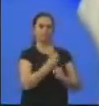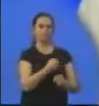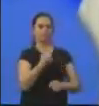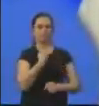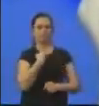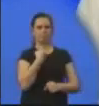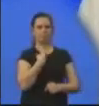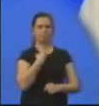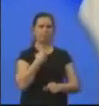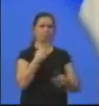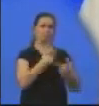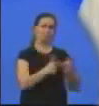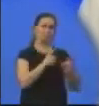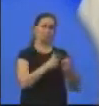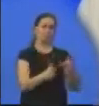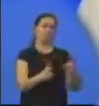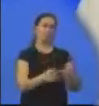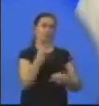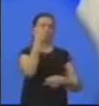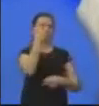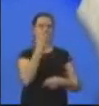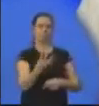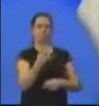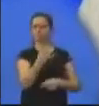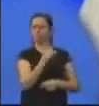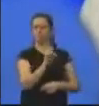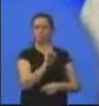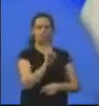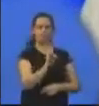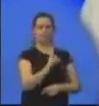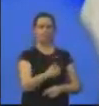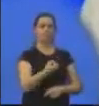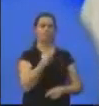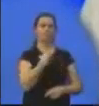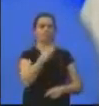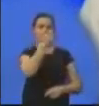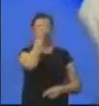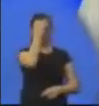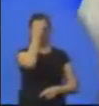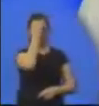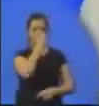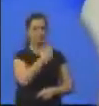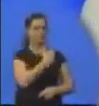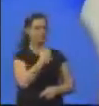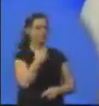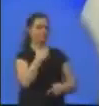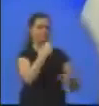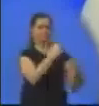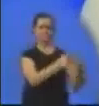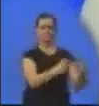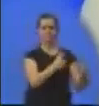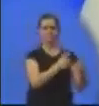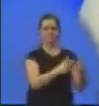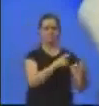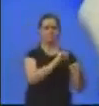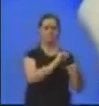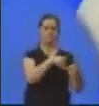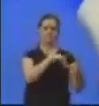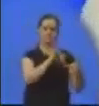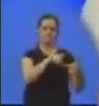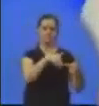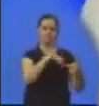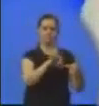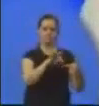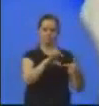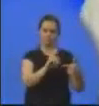eu posso dividir? Como se fosse um 4 sobre 4? Não é. É um conceito. Então eu não posso dividir infinito sobre infinito e dizer, ó, vai dar